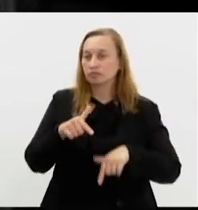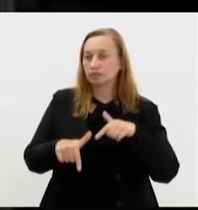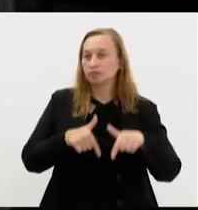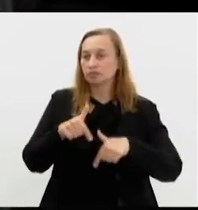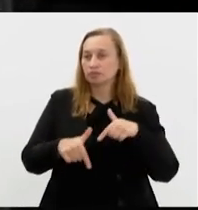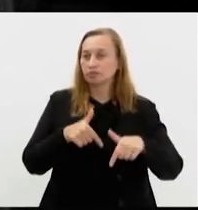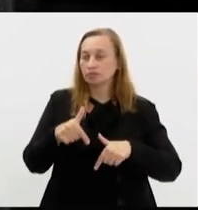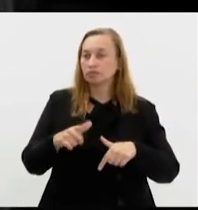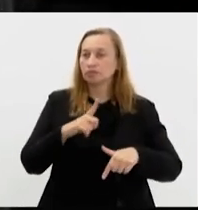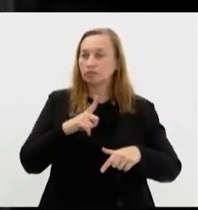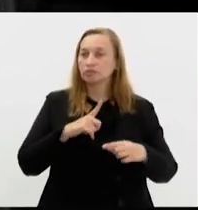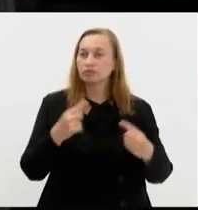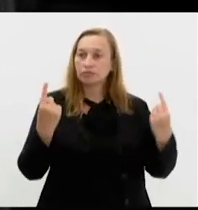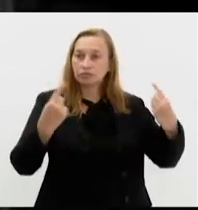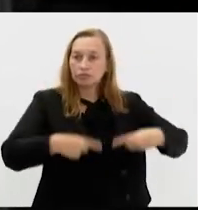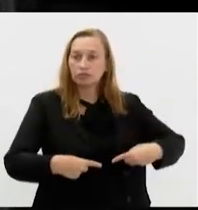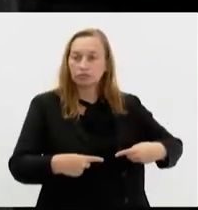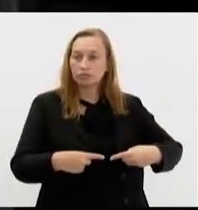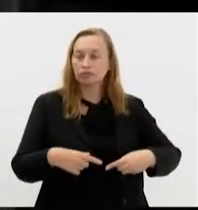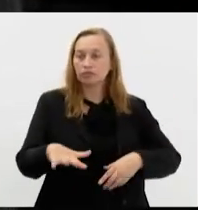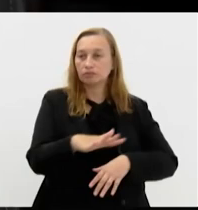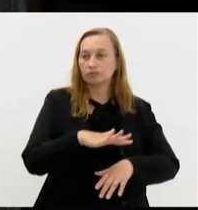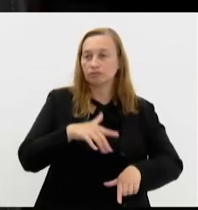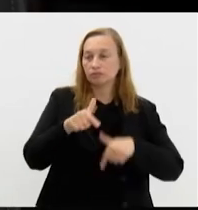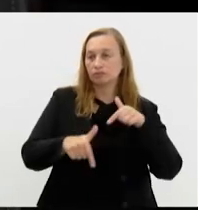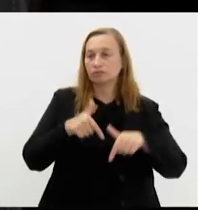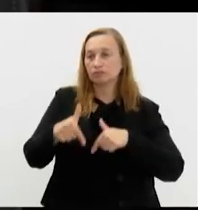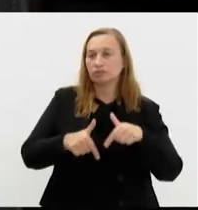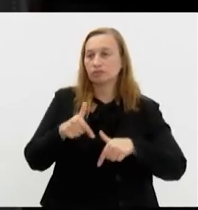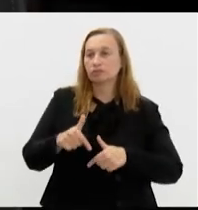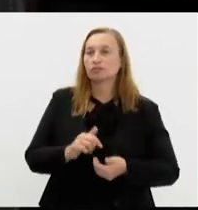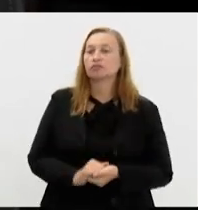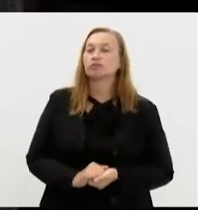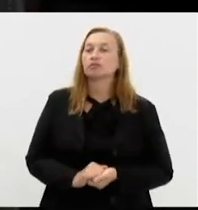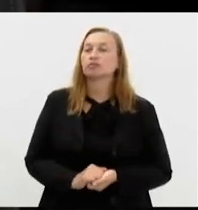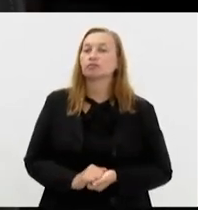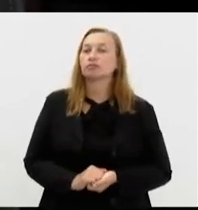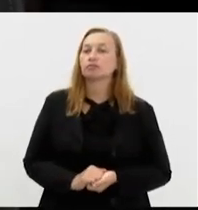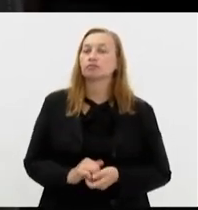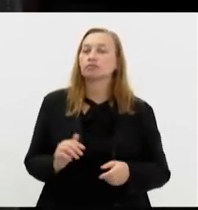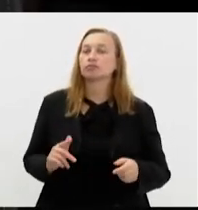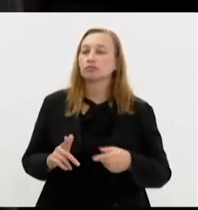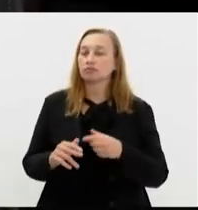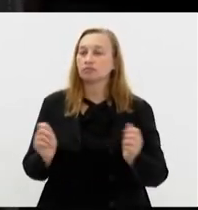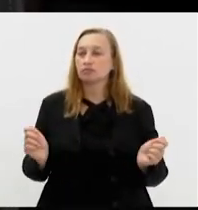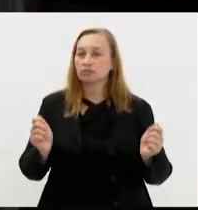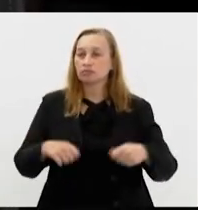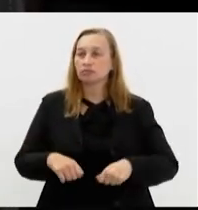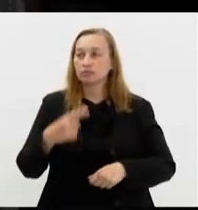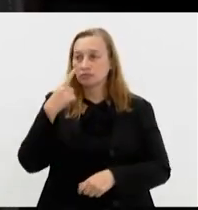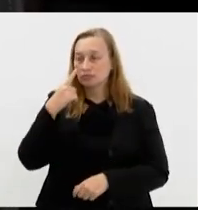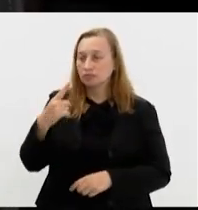concorrência no mercado ainda vai possibilitar haver esse tipo de comunicação